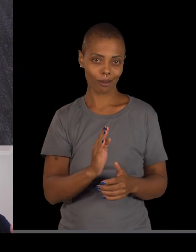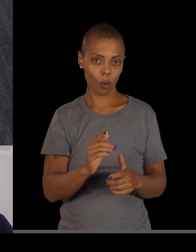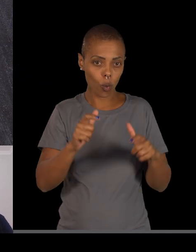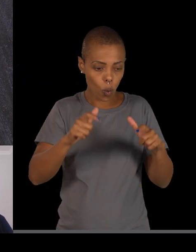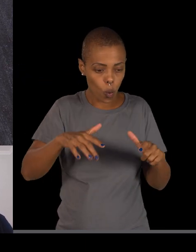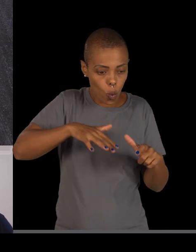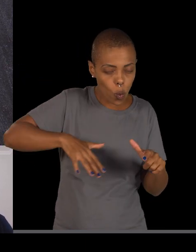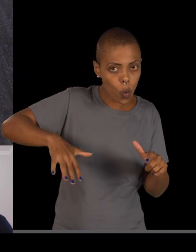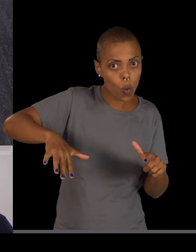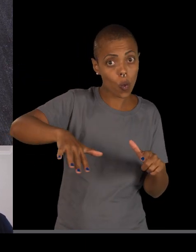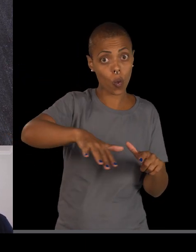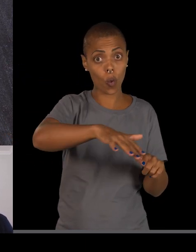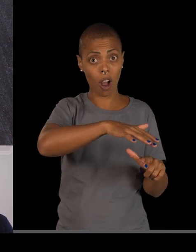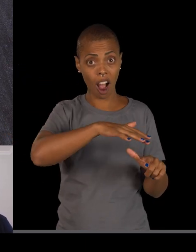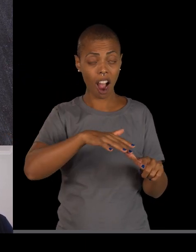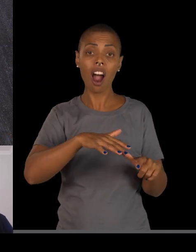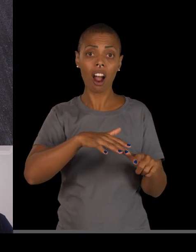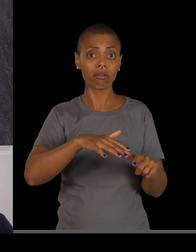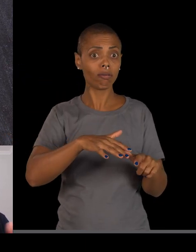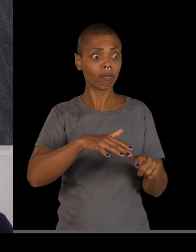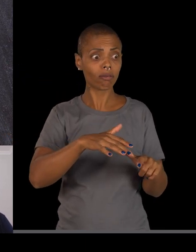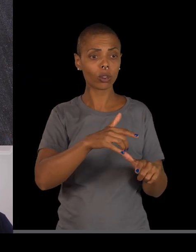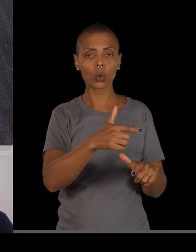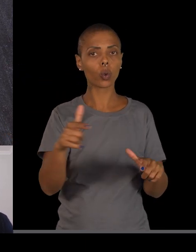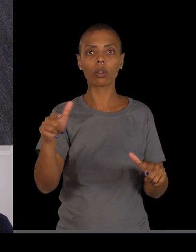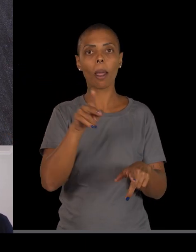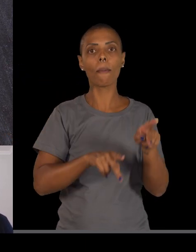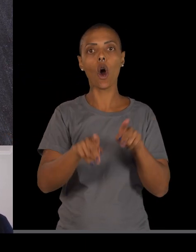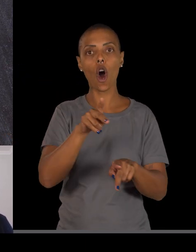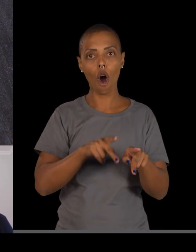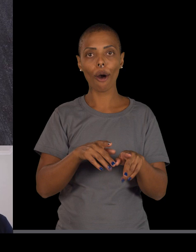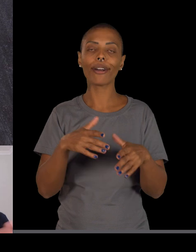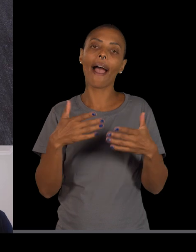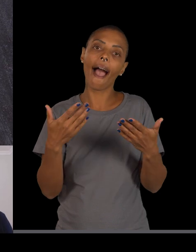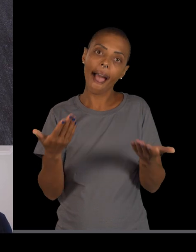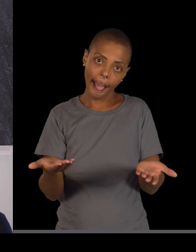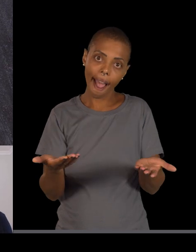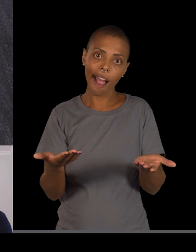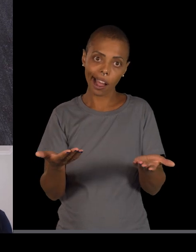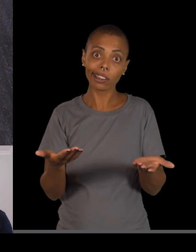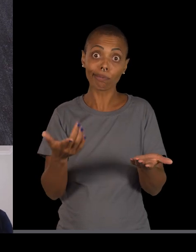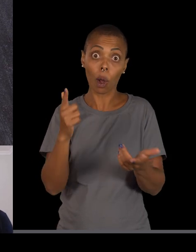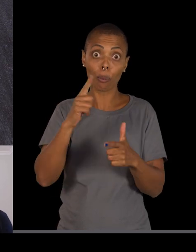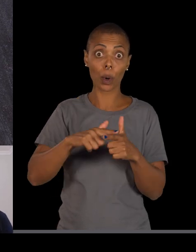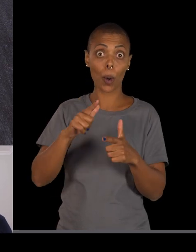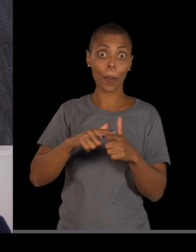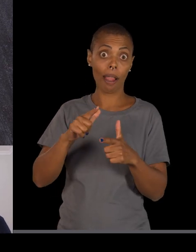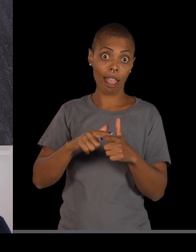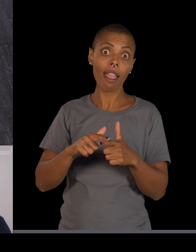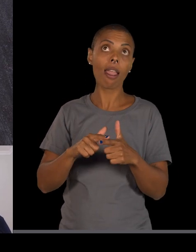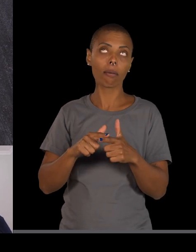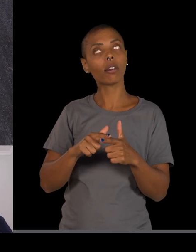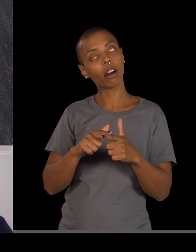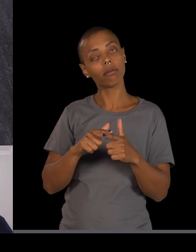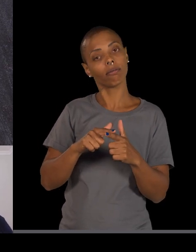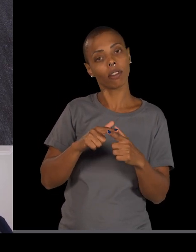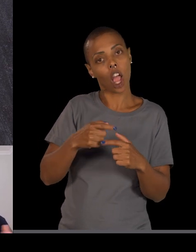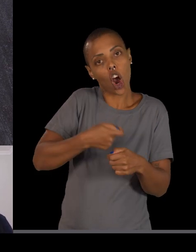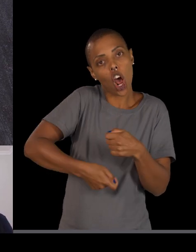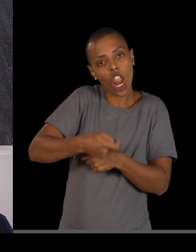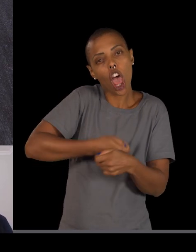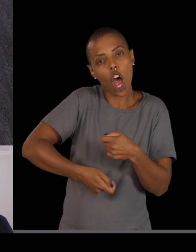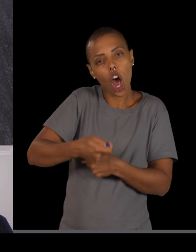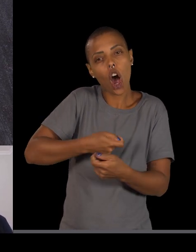ocupava efetivamente do Brasil à época, estava despovoado. E aí cria-se um problema. Né, do ponto de